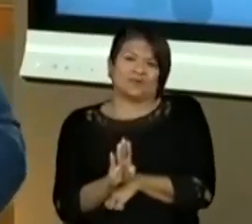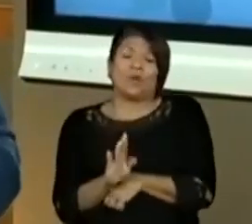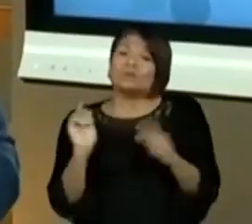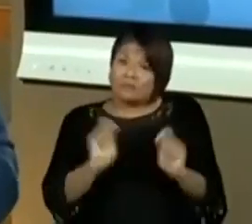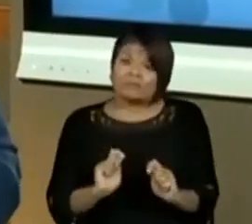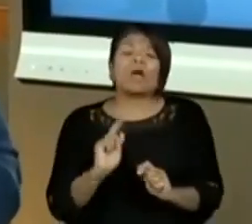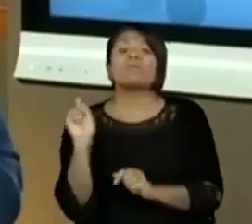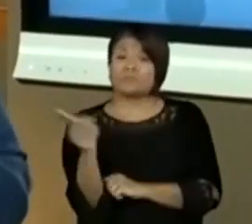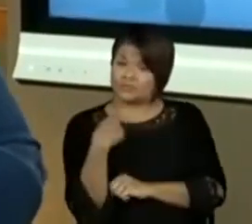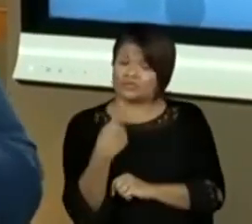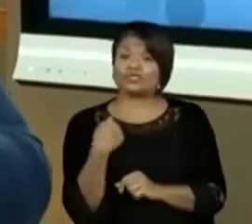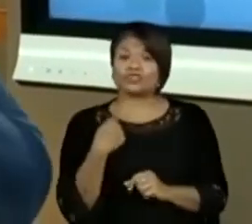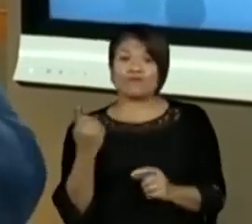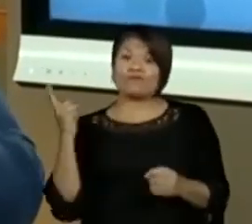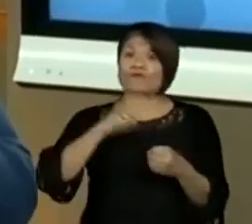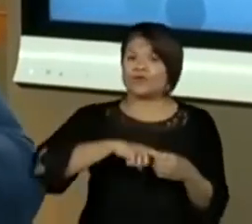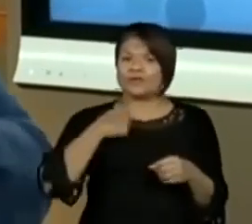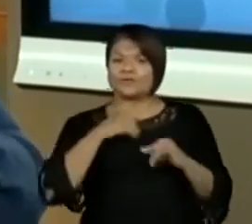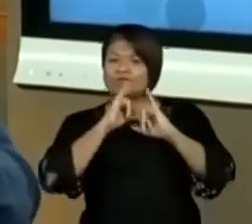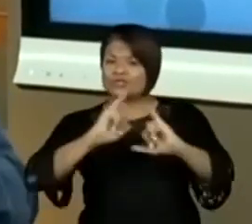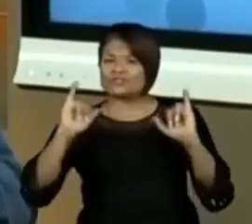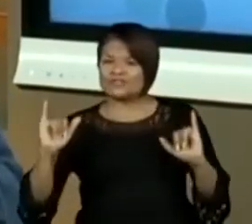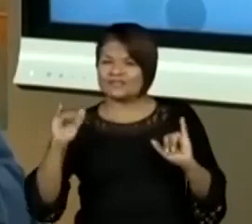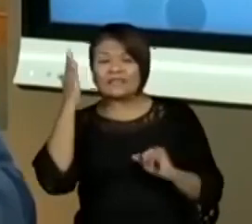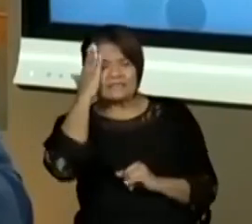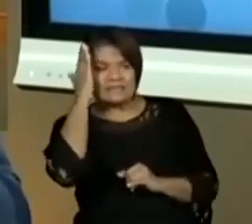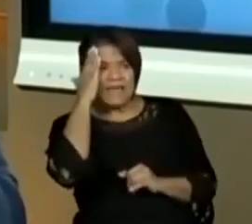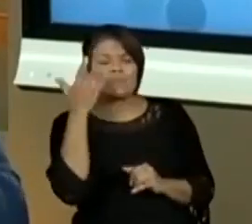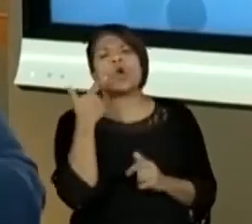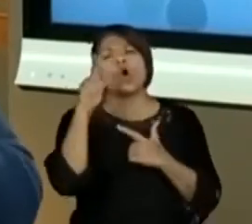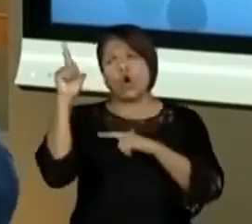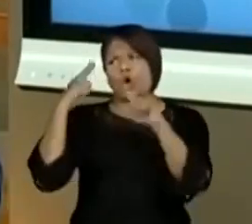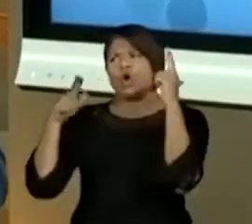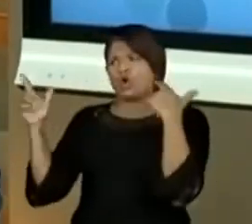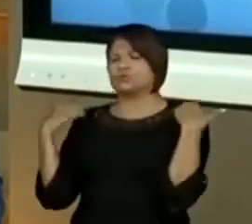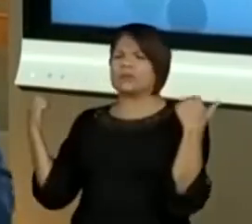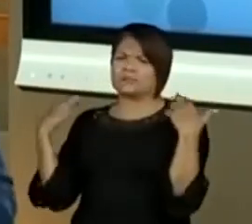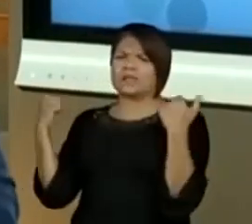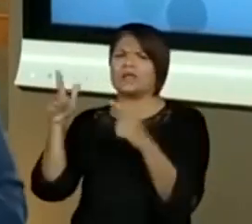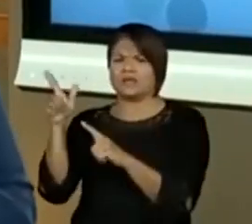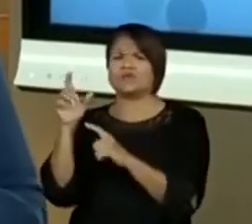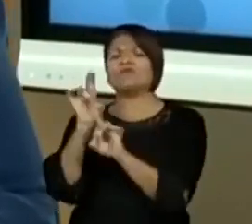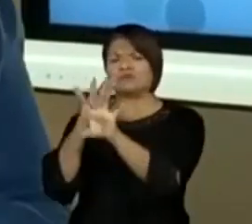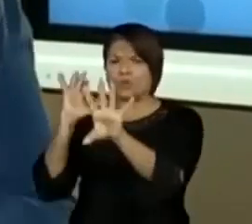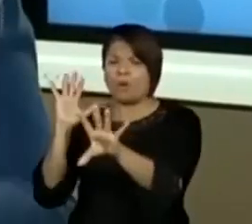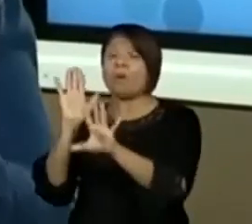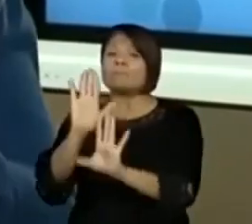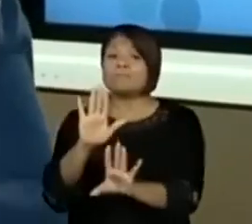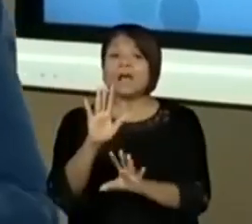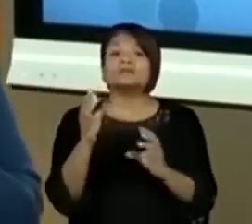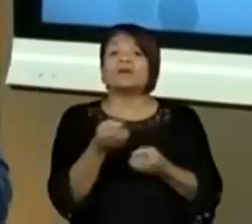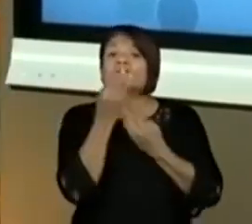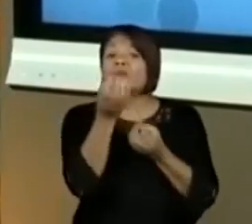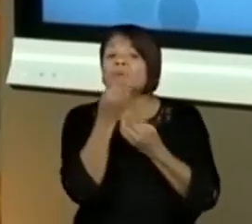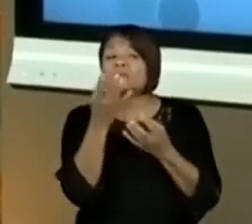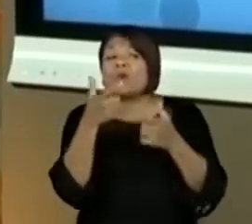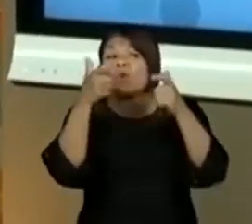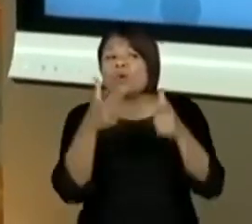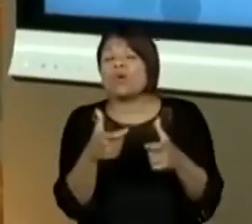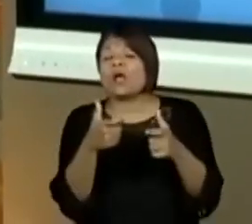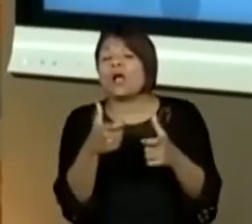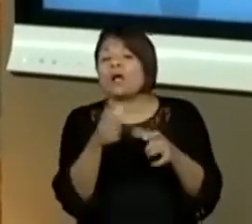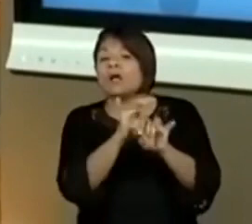gente volta para a notícia. A gente sabe que existem outros passeios virtuais, mas de que a notícia está tratando? Qual é o espaço que ela está